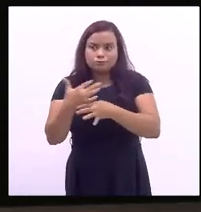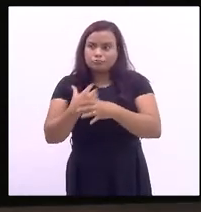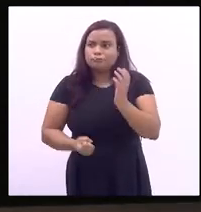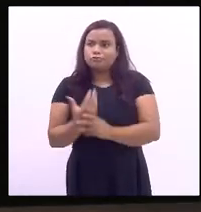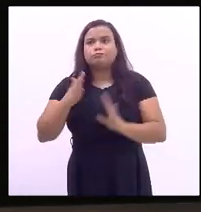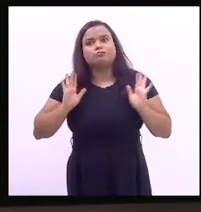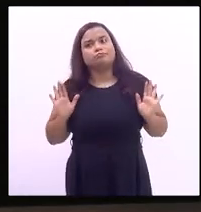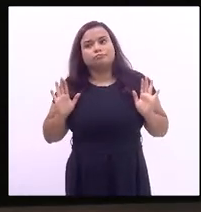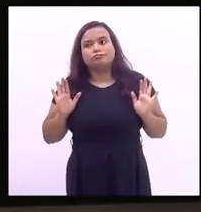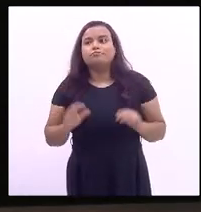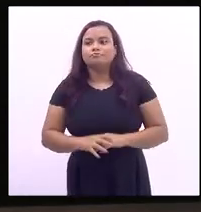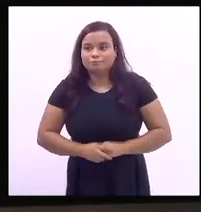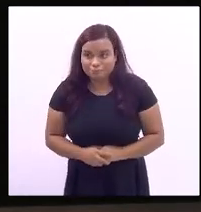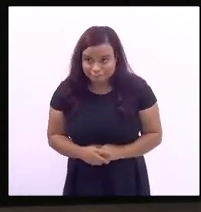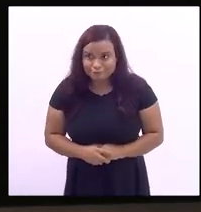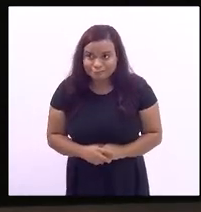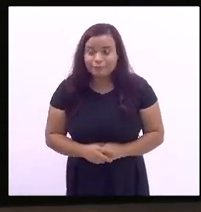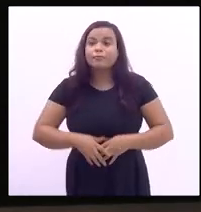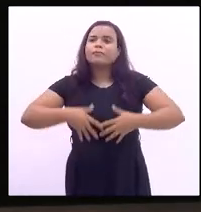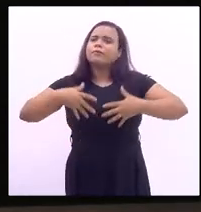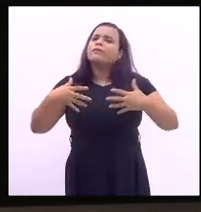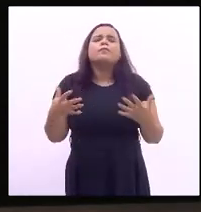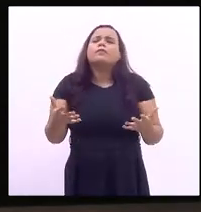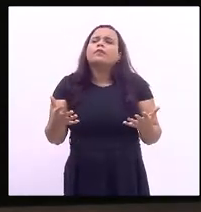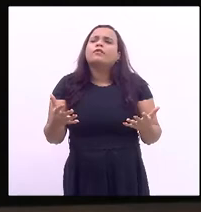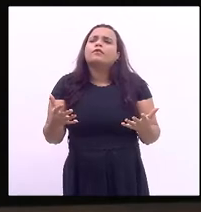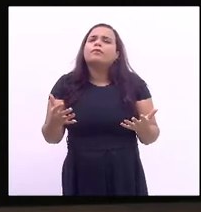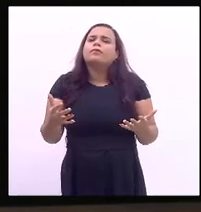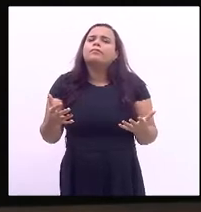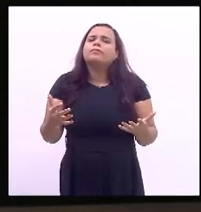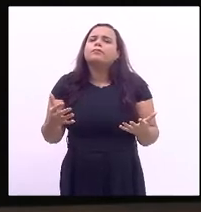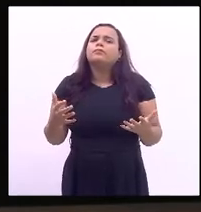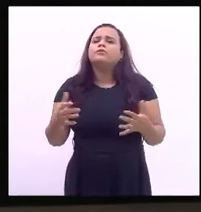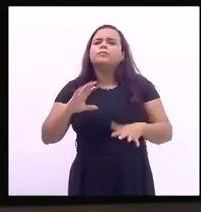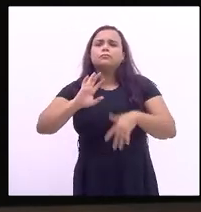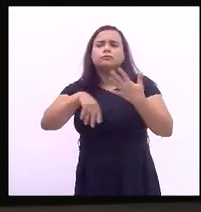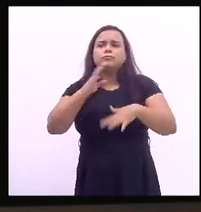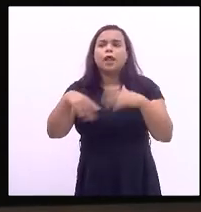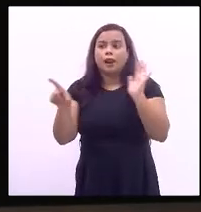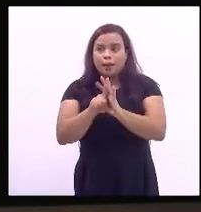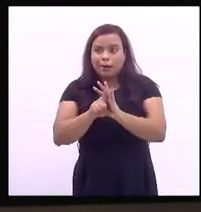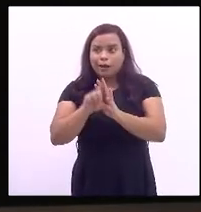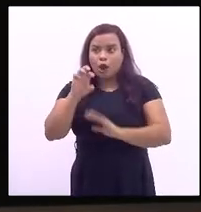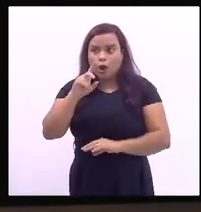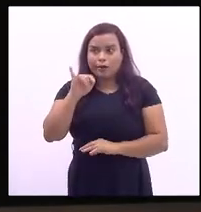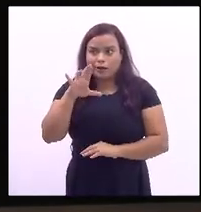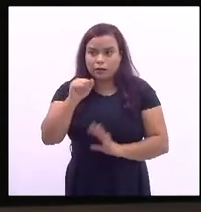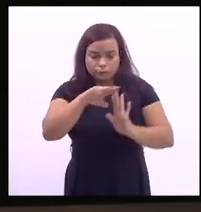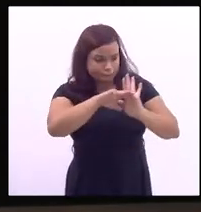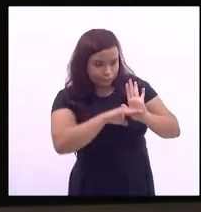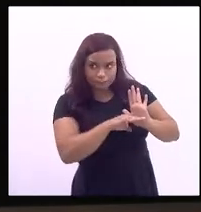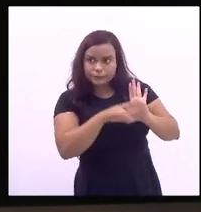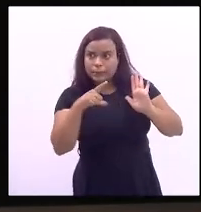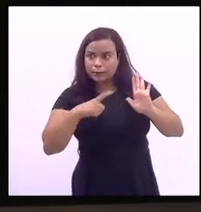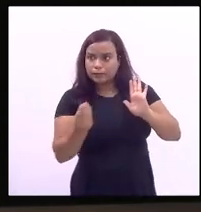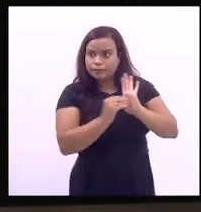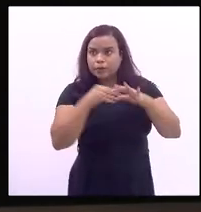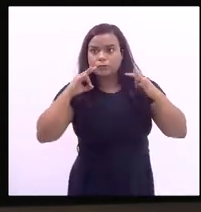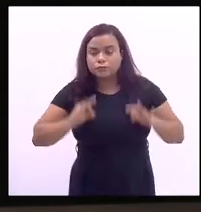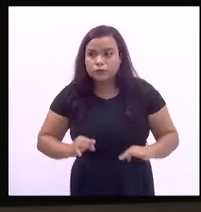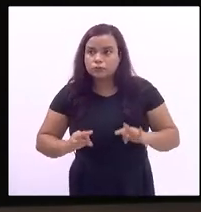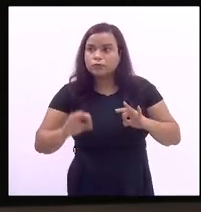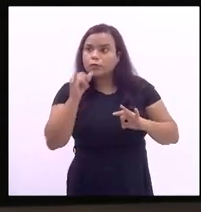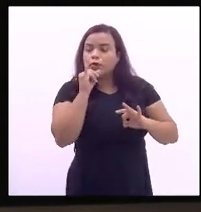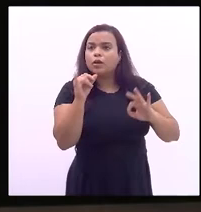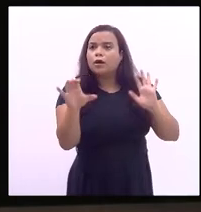foi isso que foi definido e na leitura da lei orgânica ficou afirmado por jet